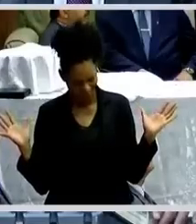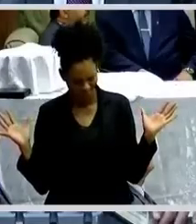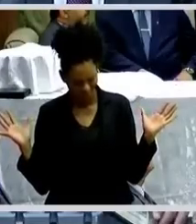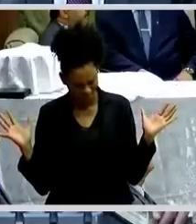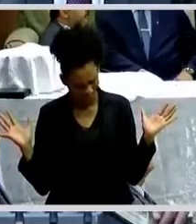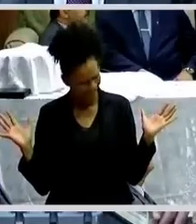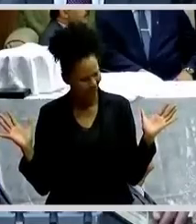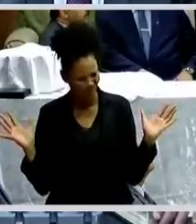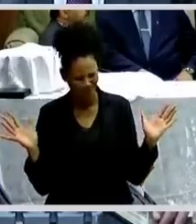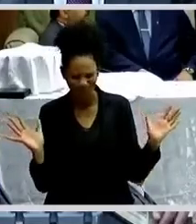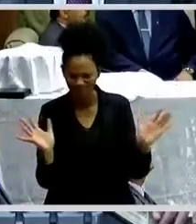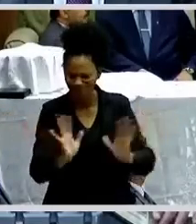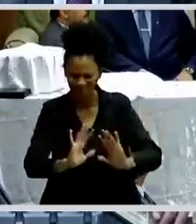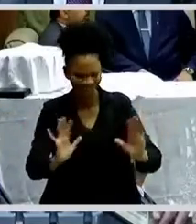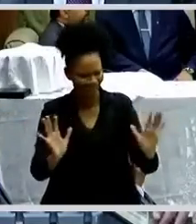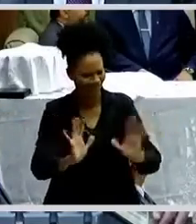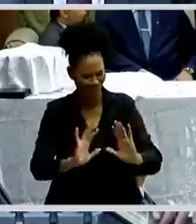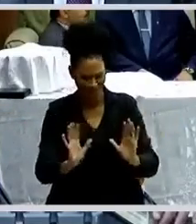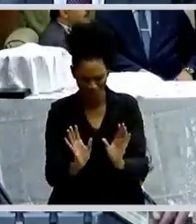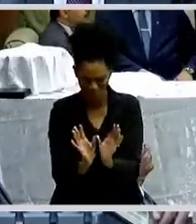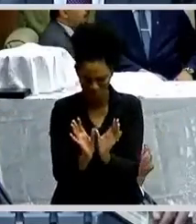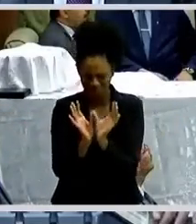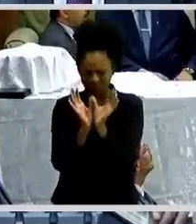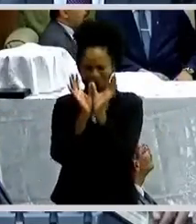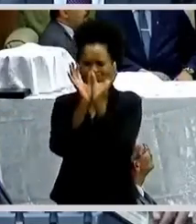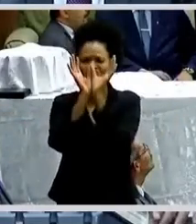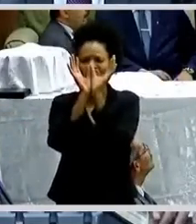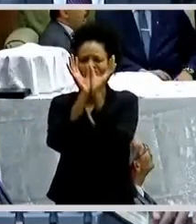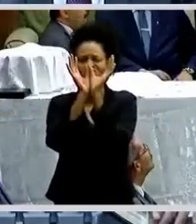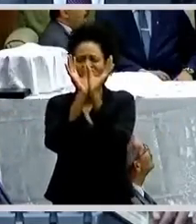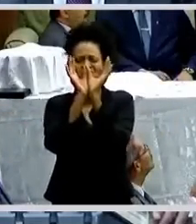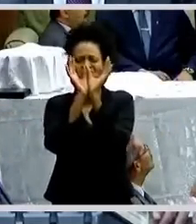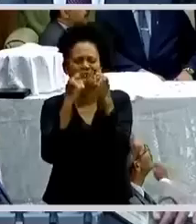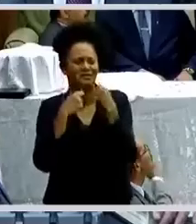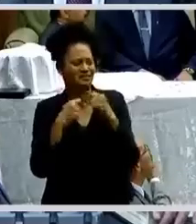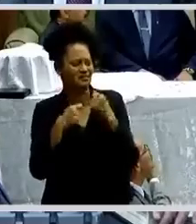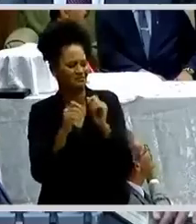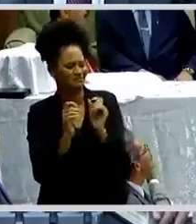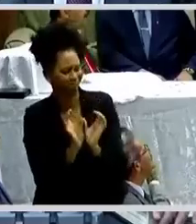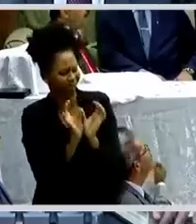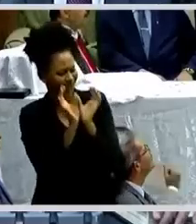Não adianta falar de ceia sem passar pela cruz.